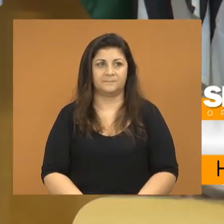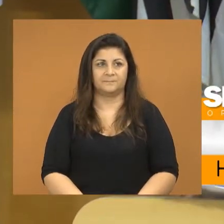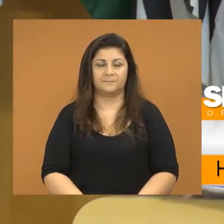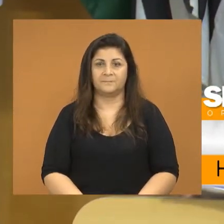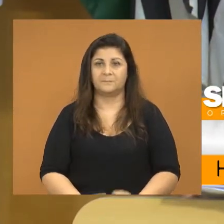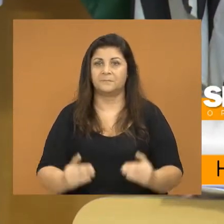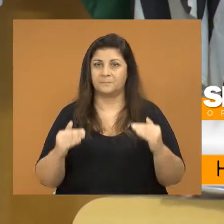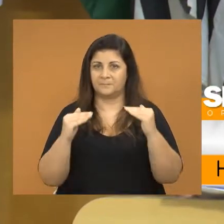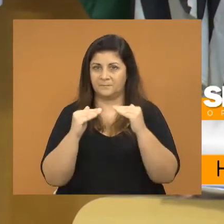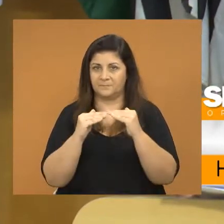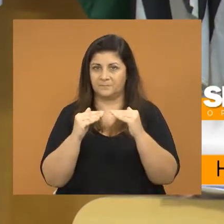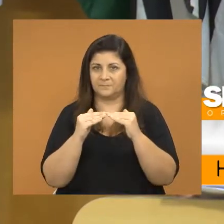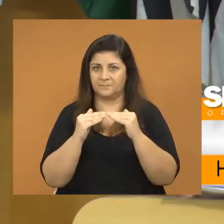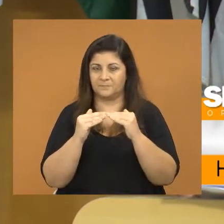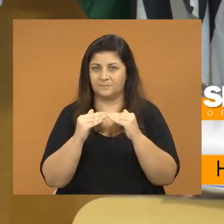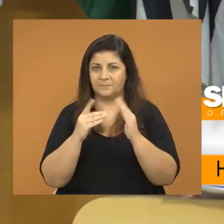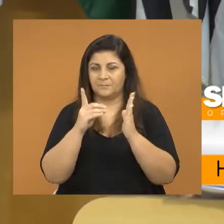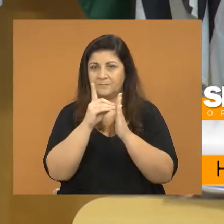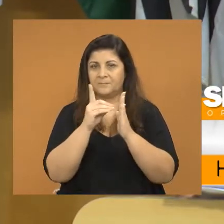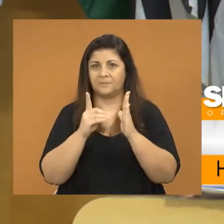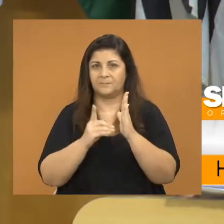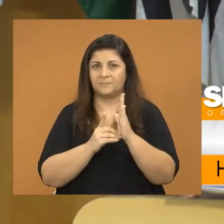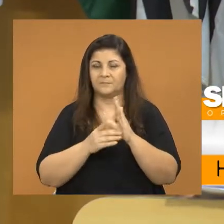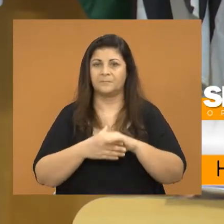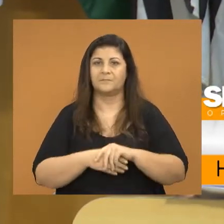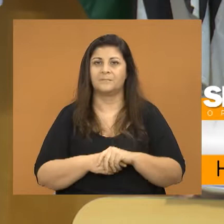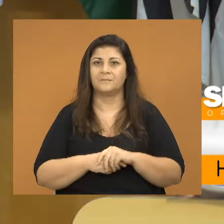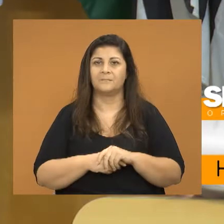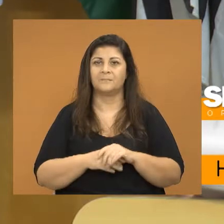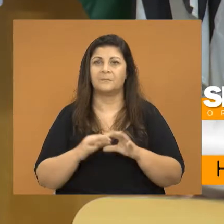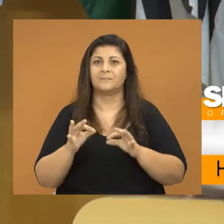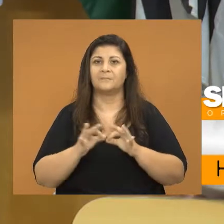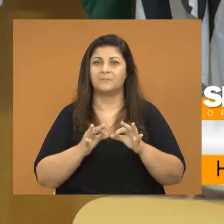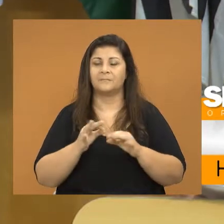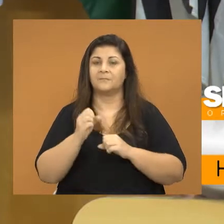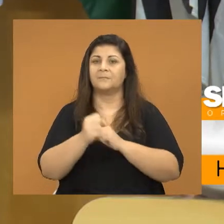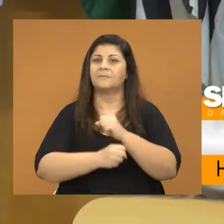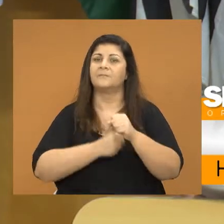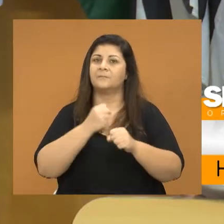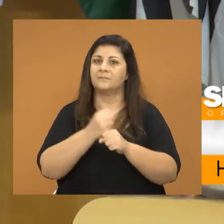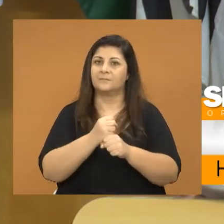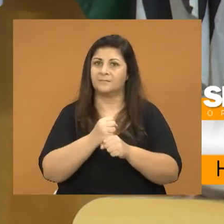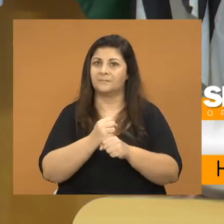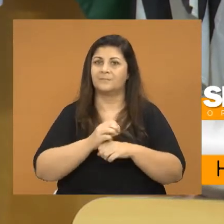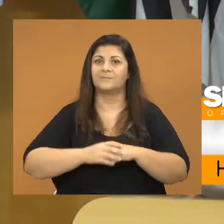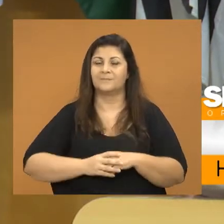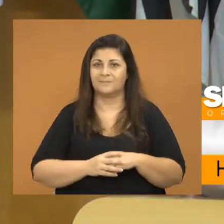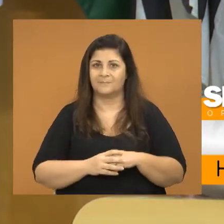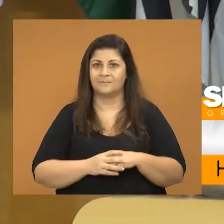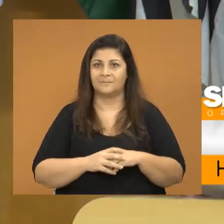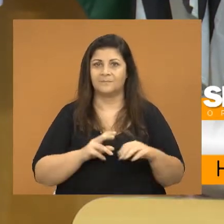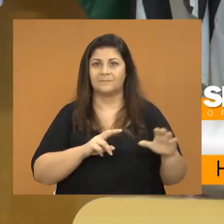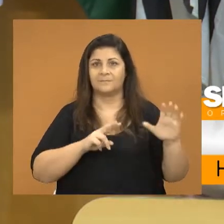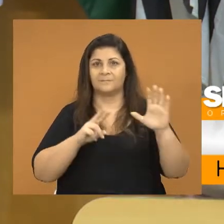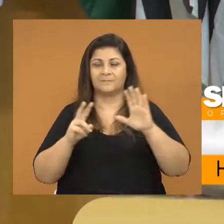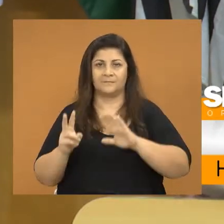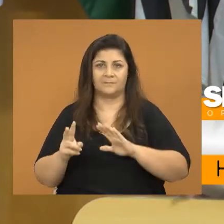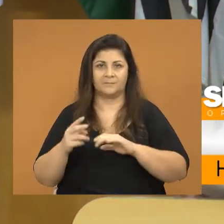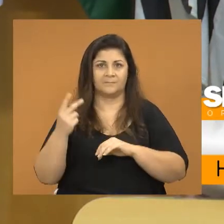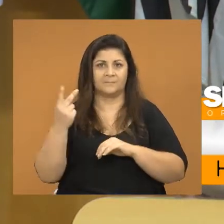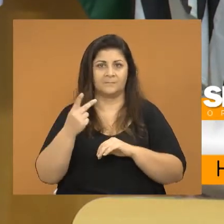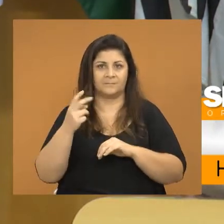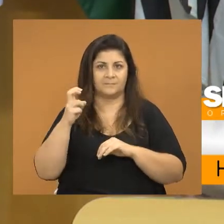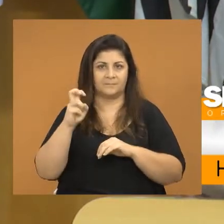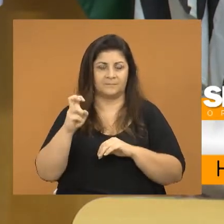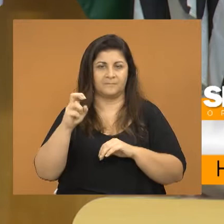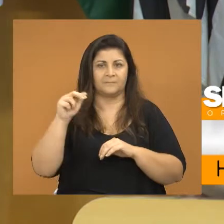De acordo com o atual decreto, a sessão solene deve ser realizada anualmente na semana que compreende o dia 25 de